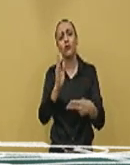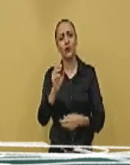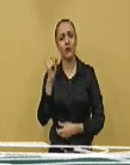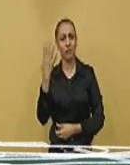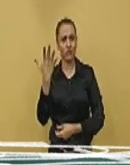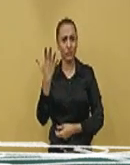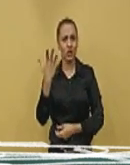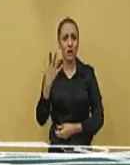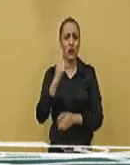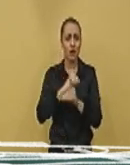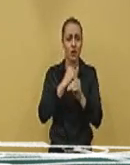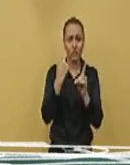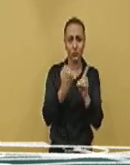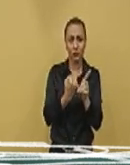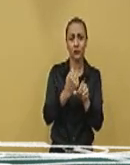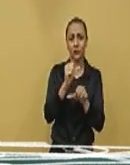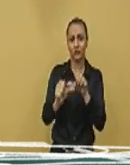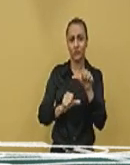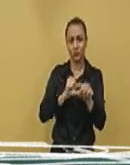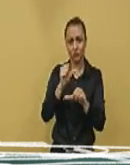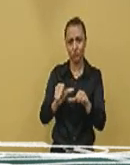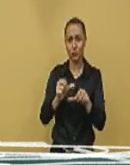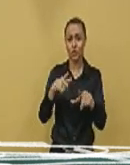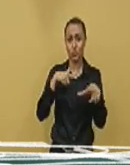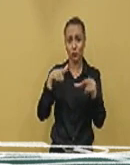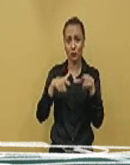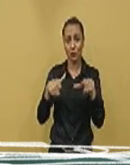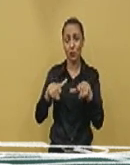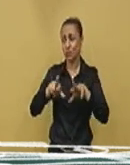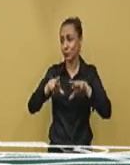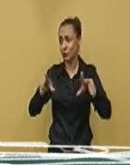A sociedade mudou, as demandas nossas são outras,